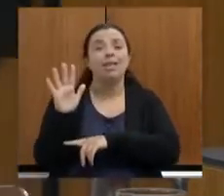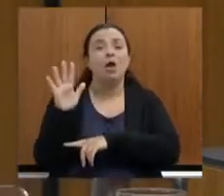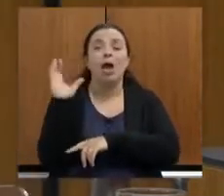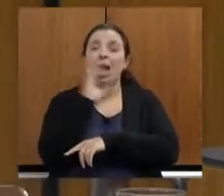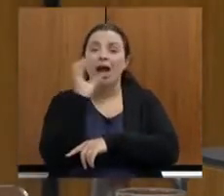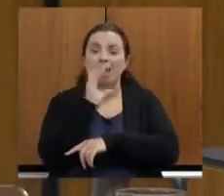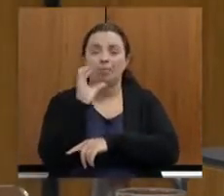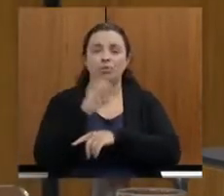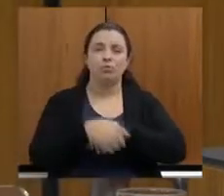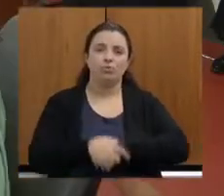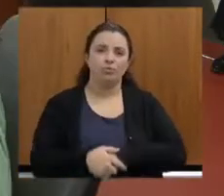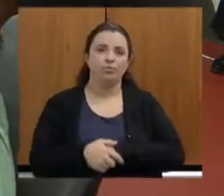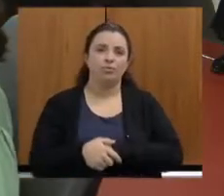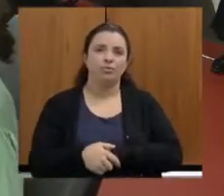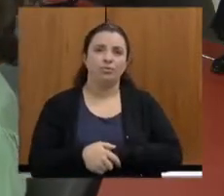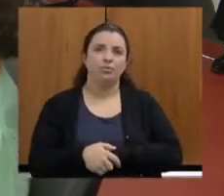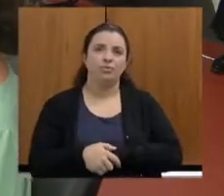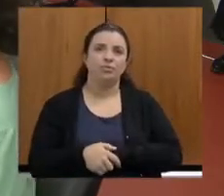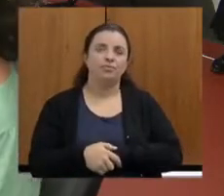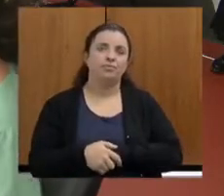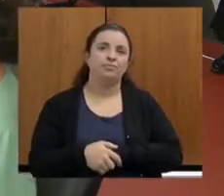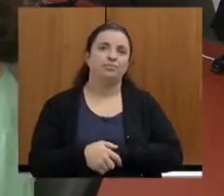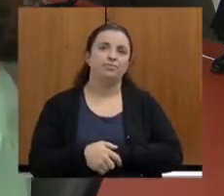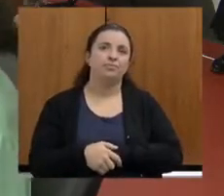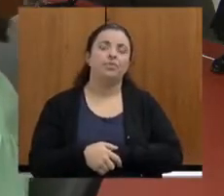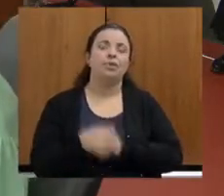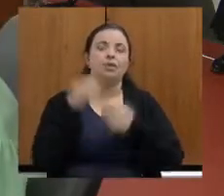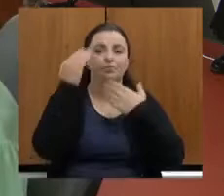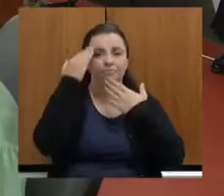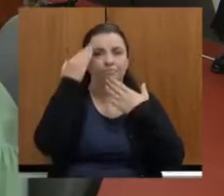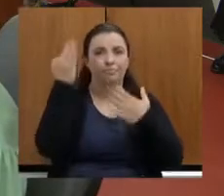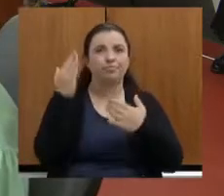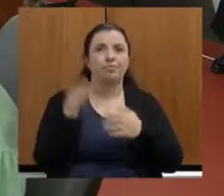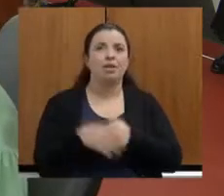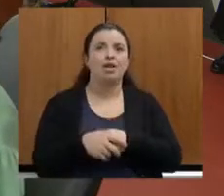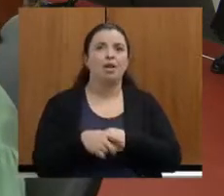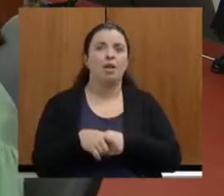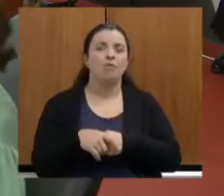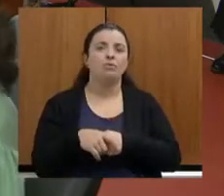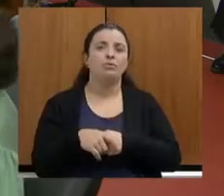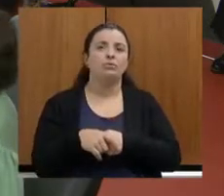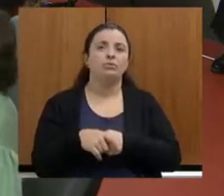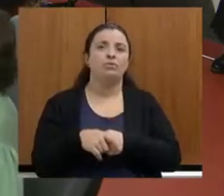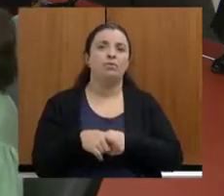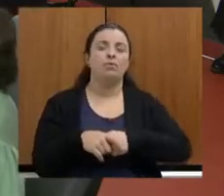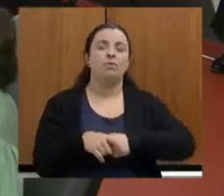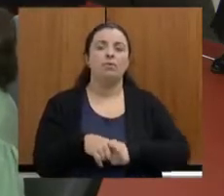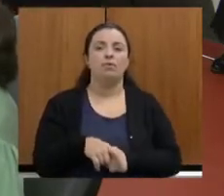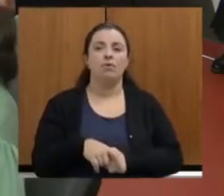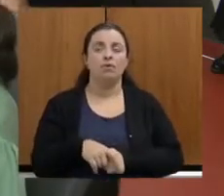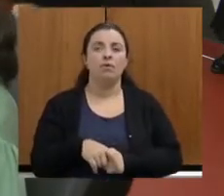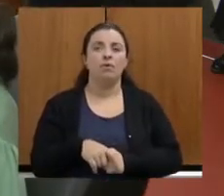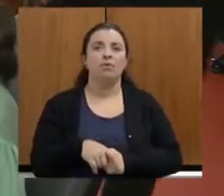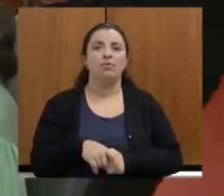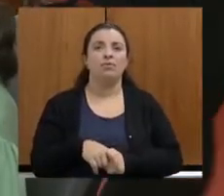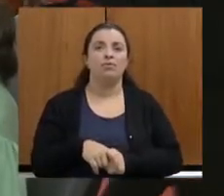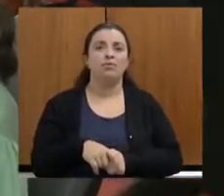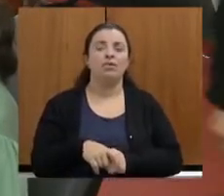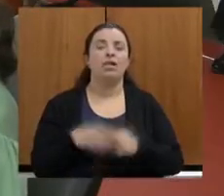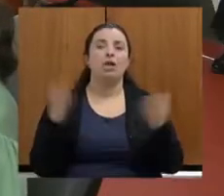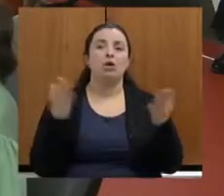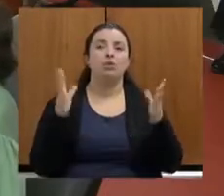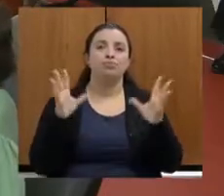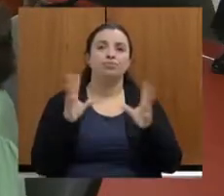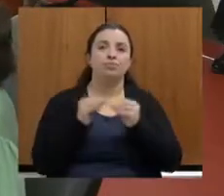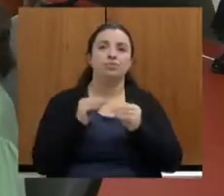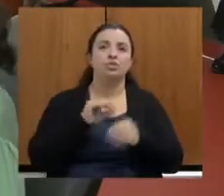ontem é muito obrigada Adrian Adriane eu passo as considerações agora 10